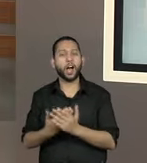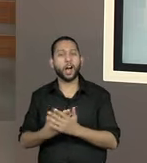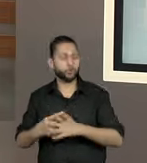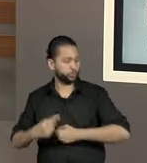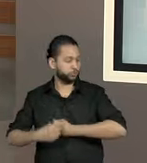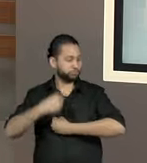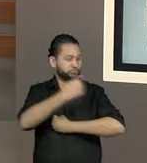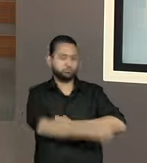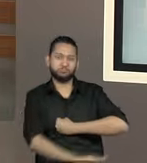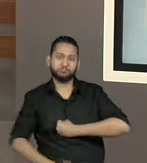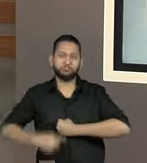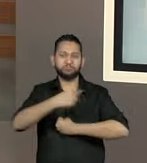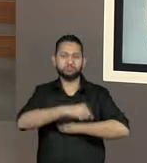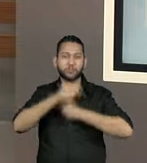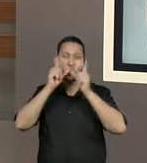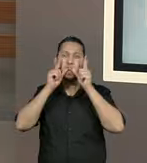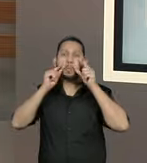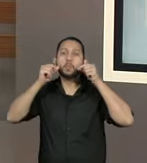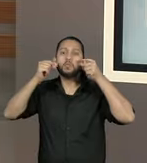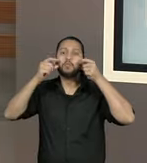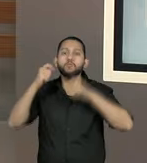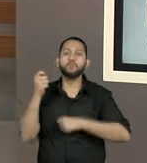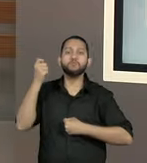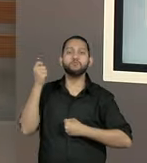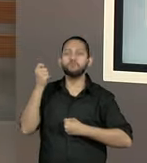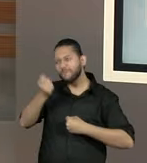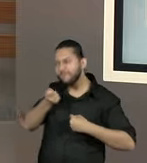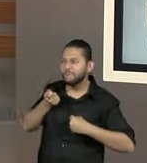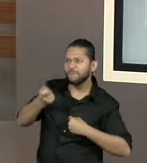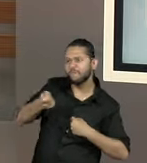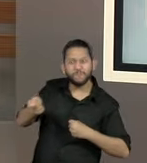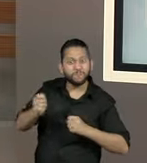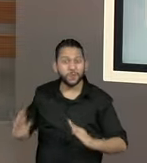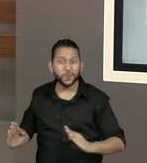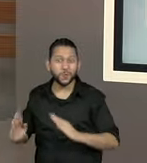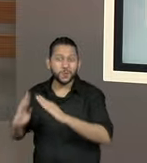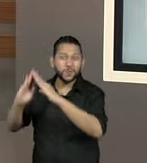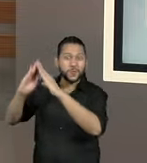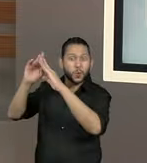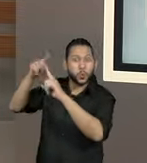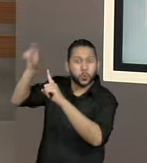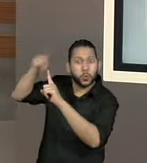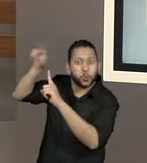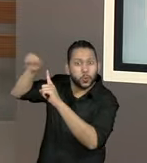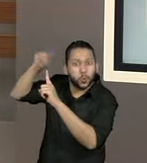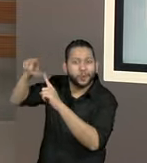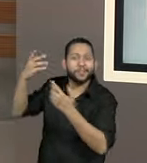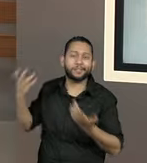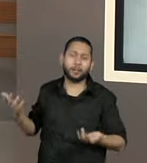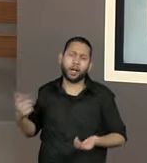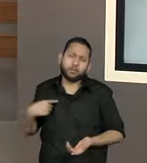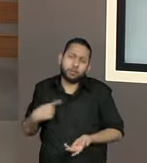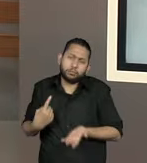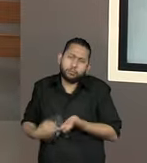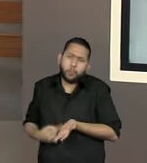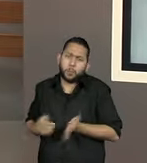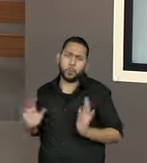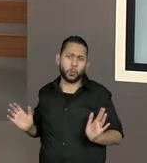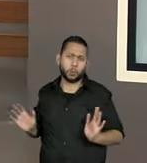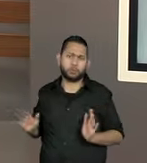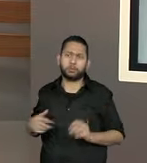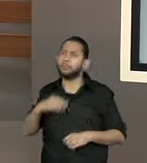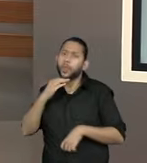coisa um pouquinho incrementada para vocês. E assim, tudo que a gente fez aqui, a gente fez bem improvisado, tá? A gente não